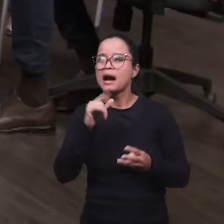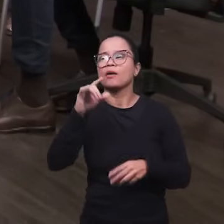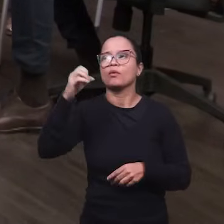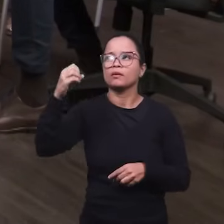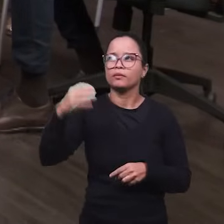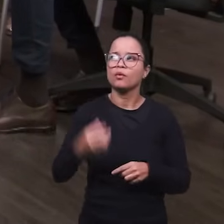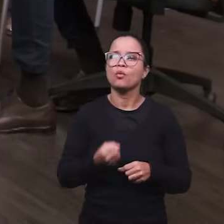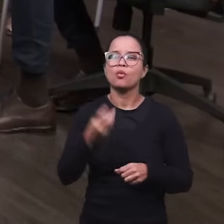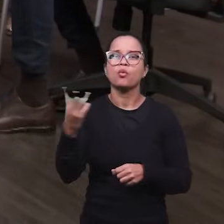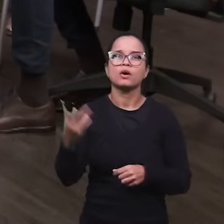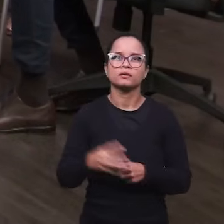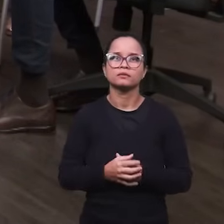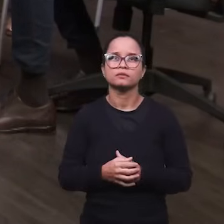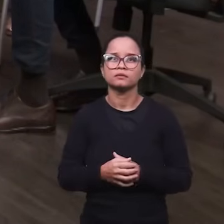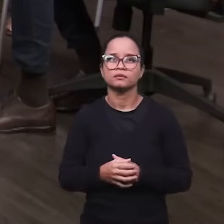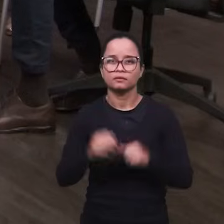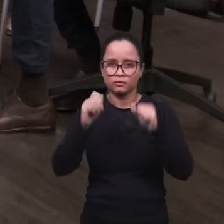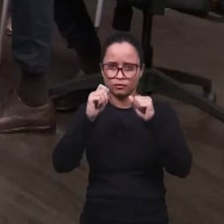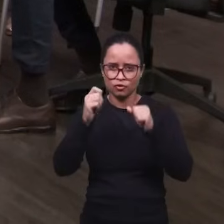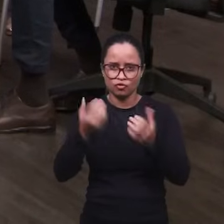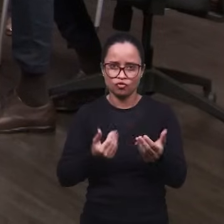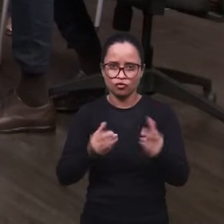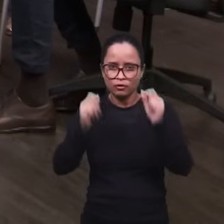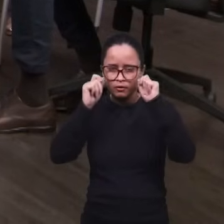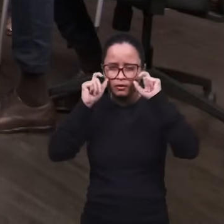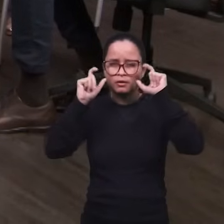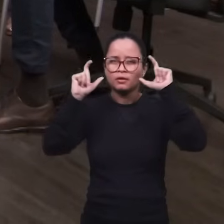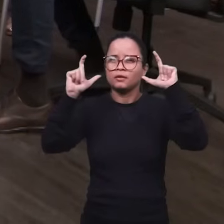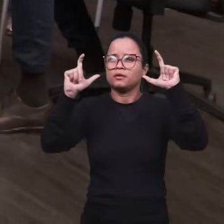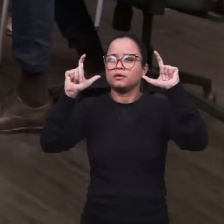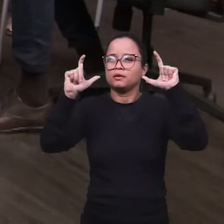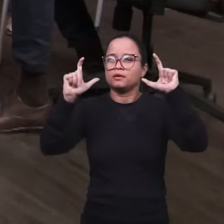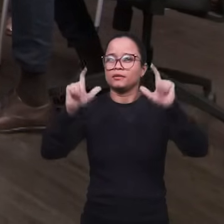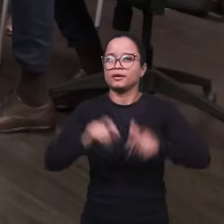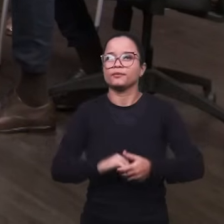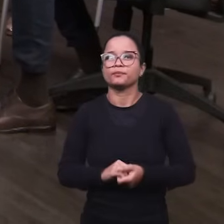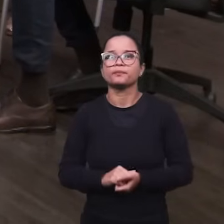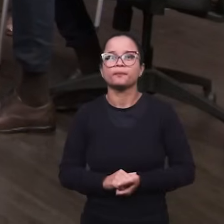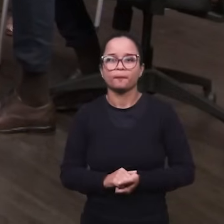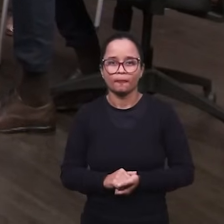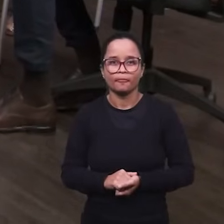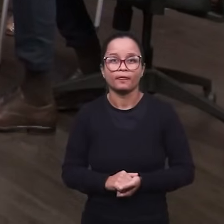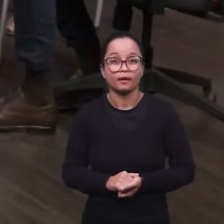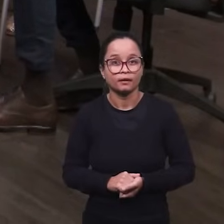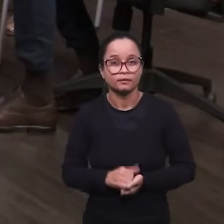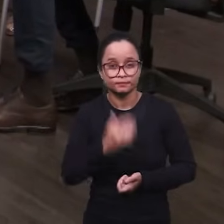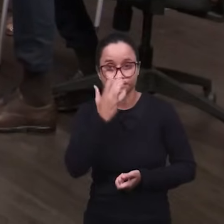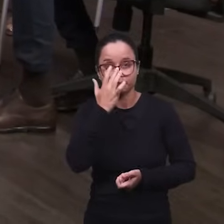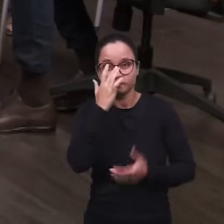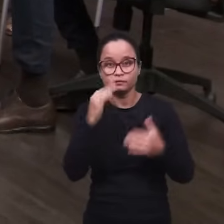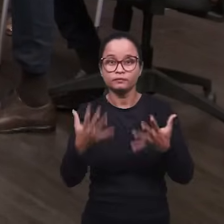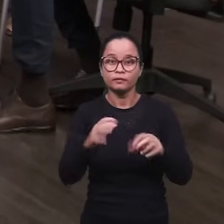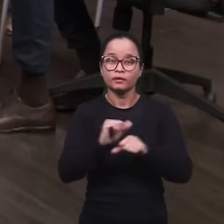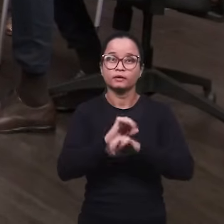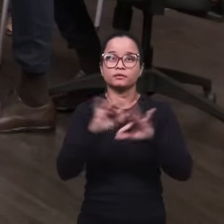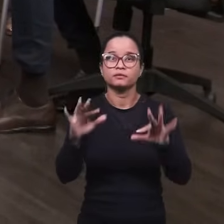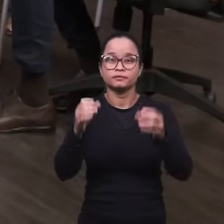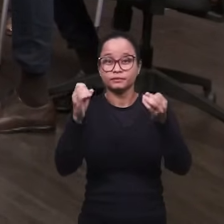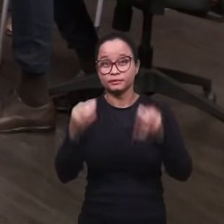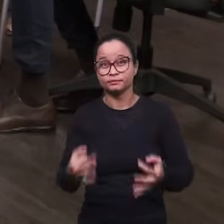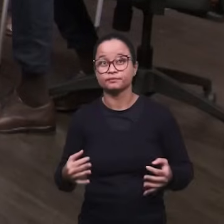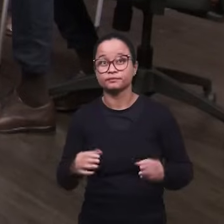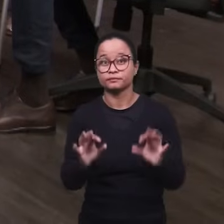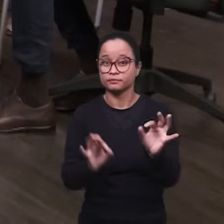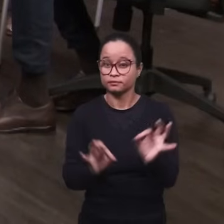custa... E eu fui vendo os olhos dos jovens abrirem assim, porque eles não tinham essa perspectiva. Tá? Obviamente que a gente estava